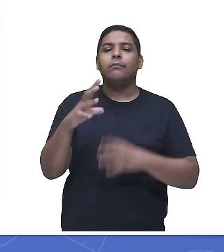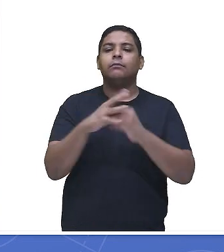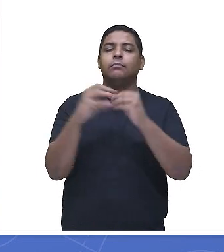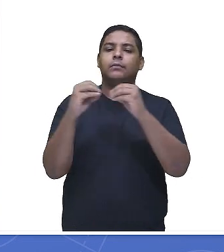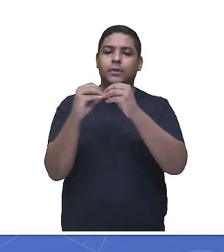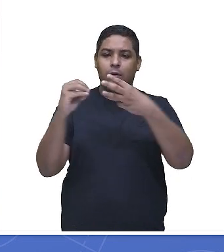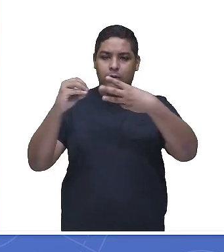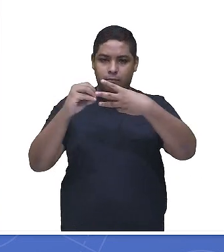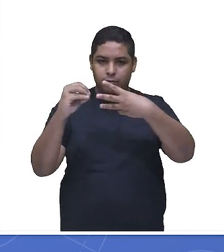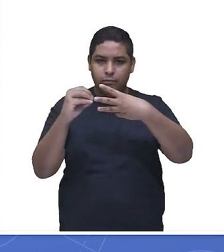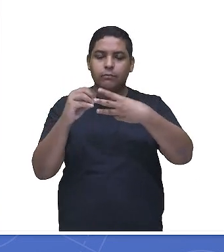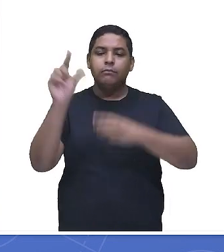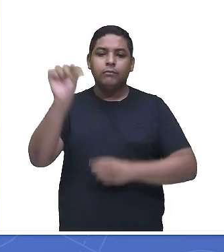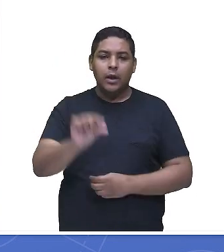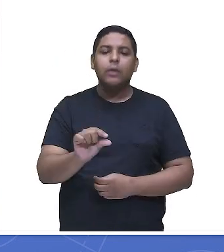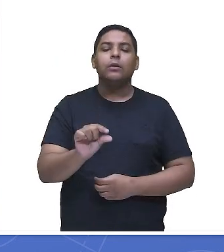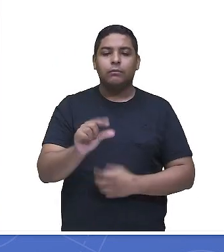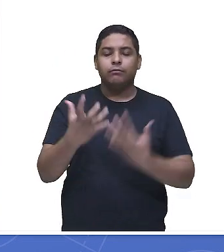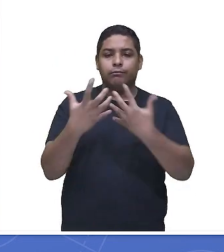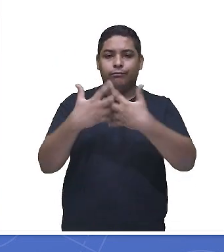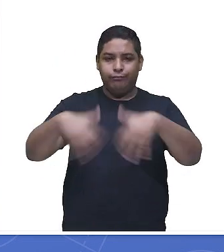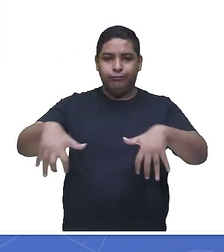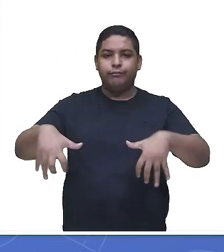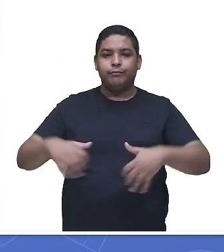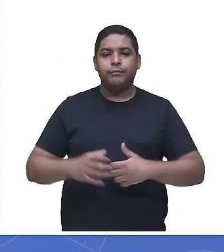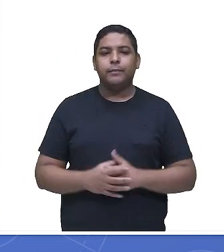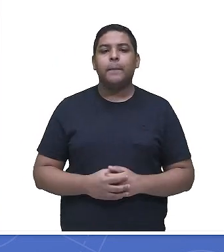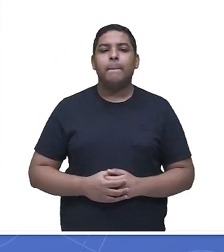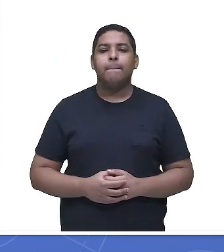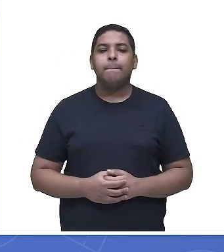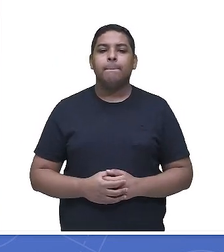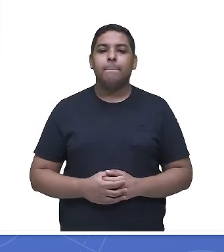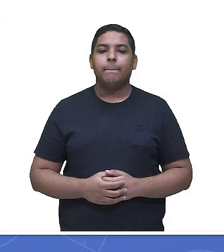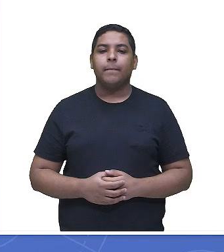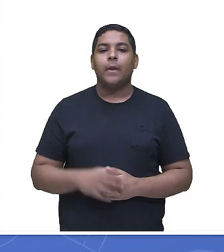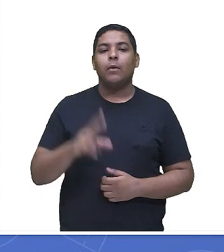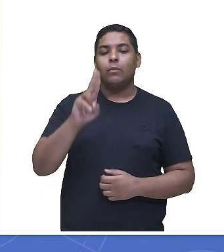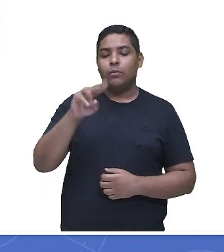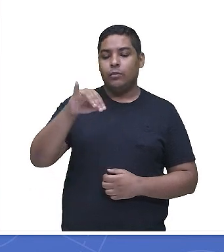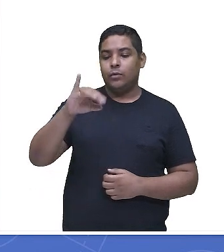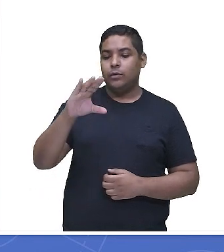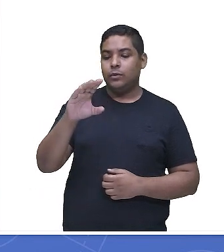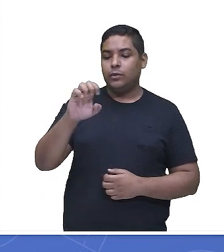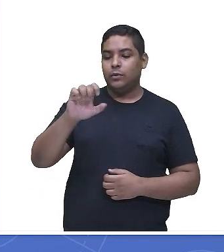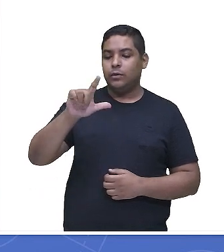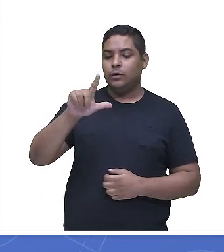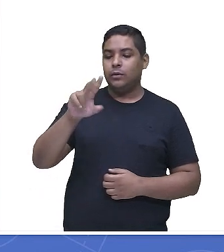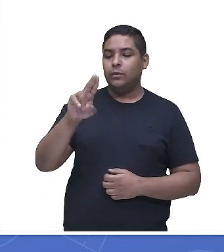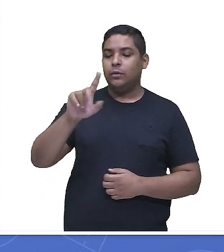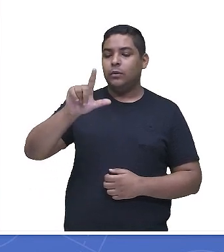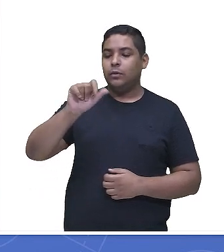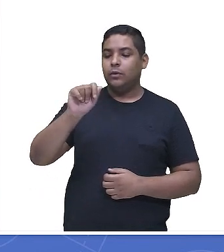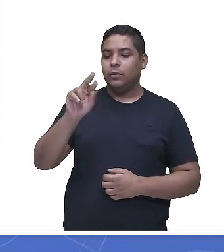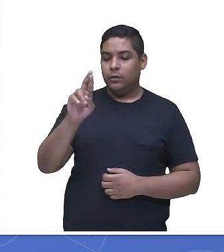seres vivos, eles têm uma célula, unicelulares, ou eles têm muitas células, pluricelulares.